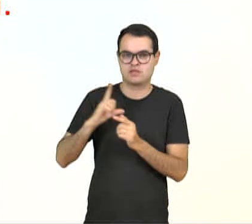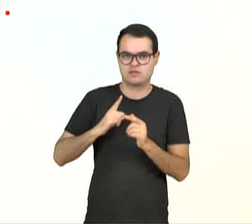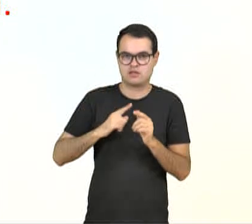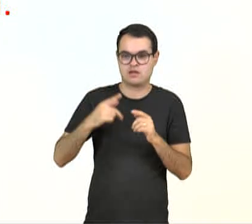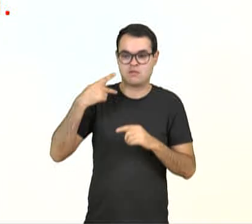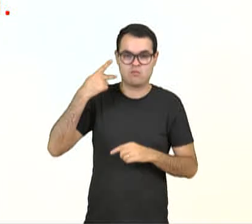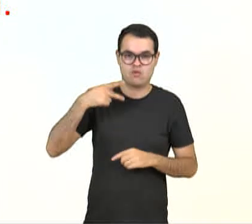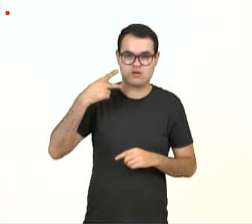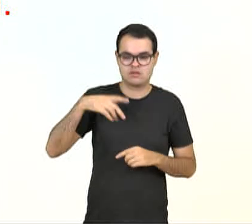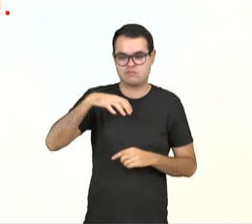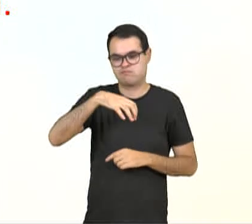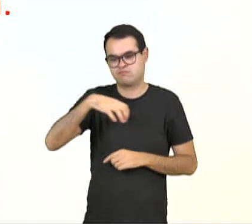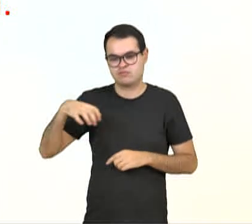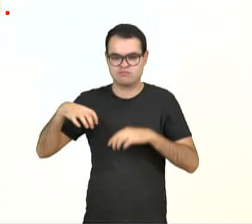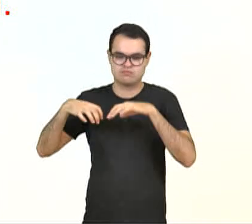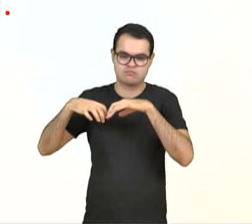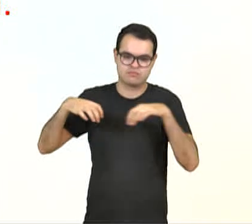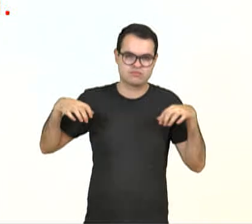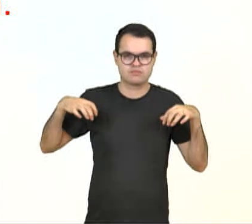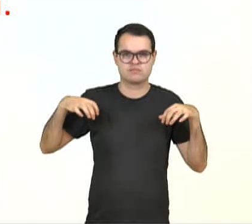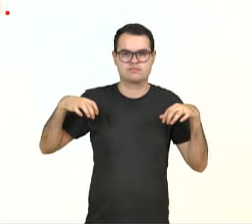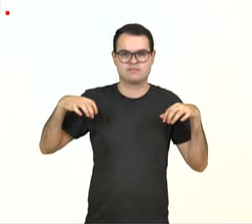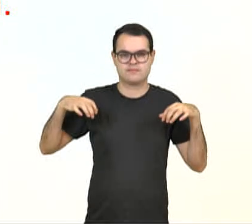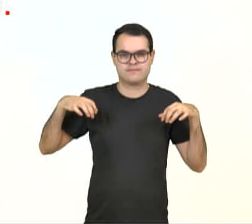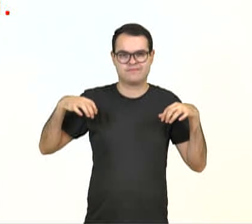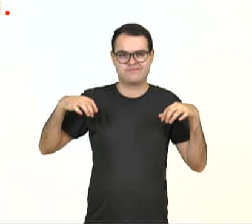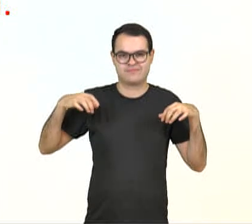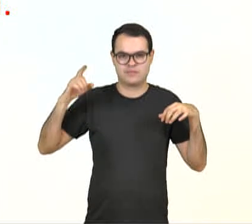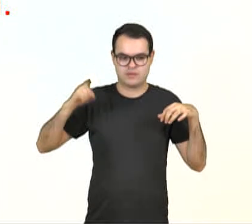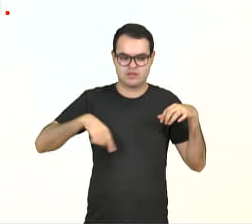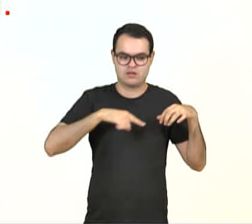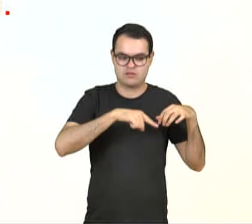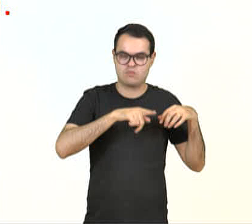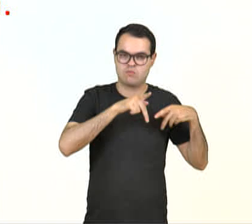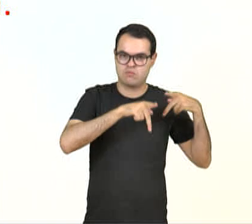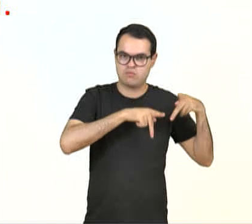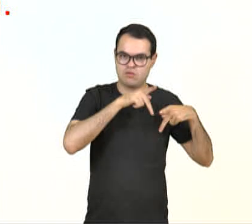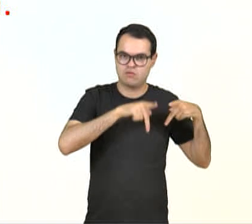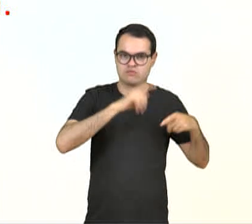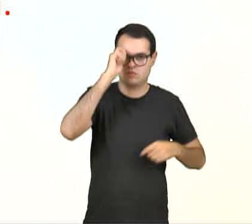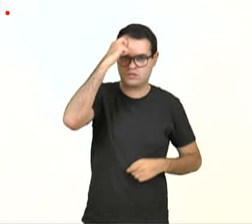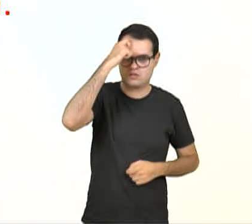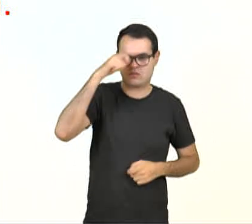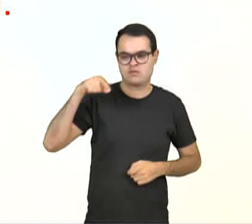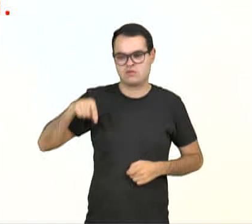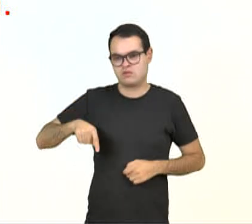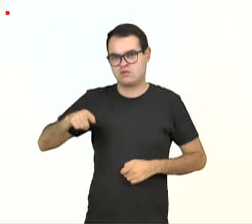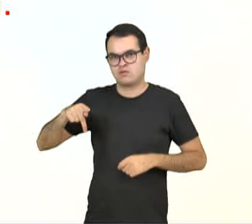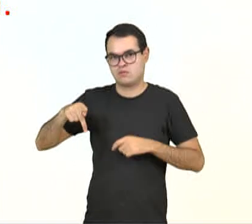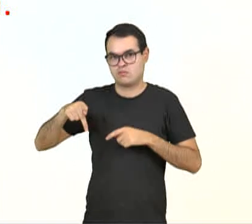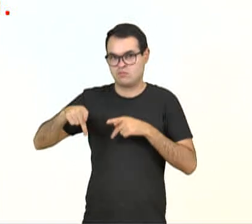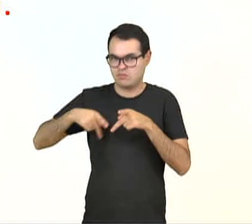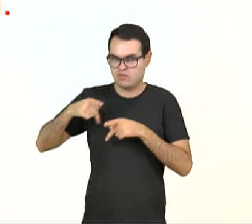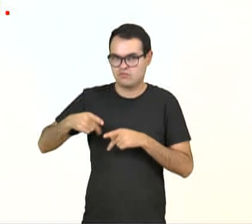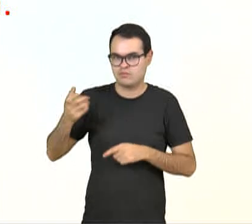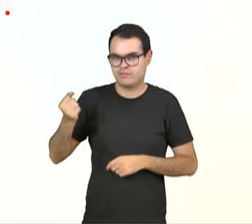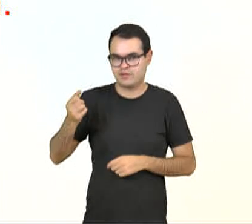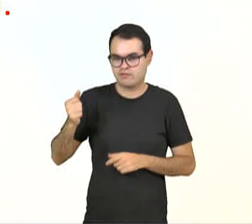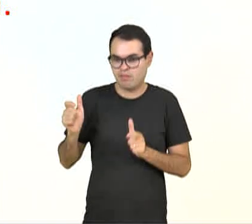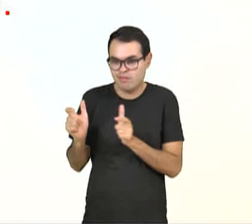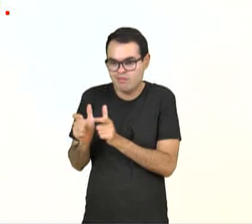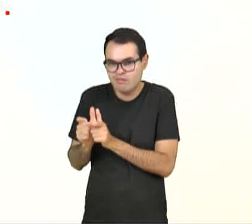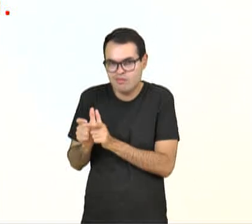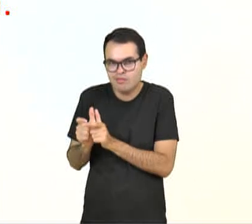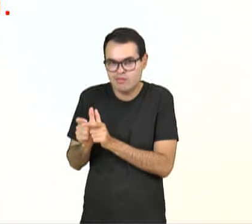política segregacionista, ou seja, separando o povo, denominada de apartheid, a minoria branca,